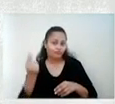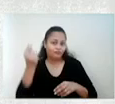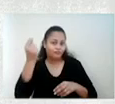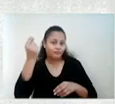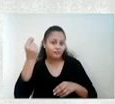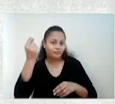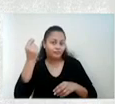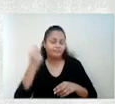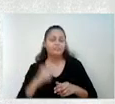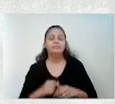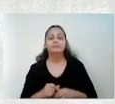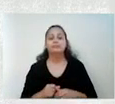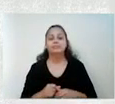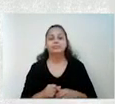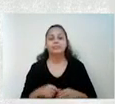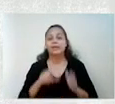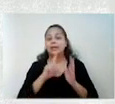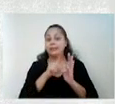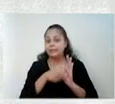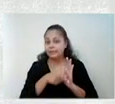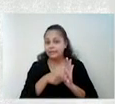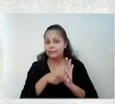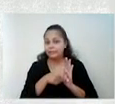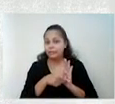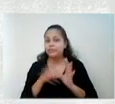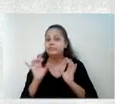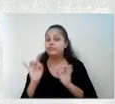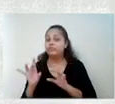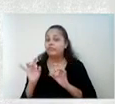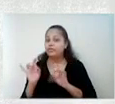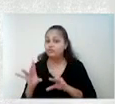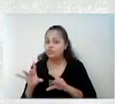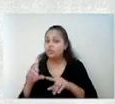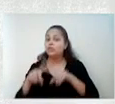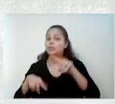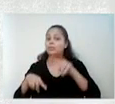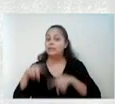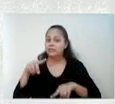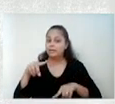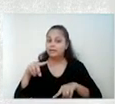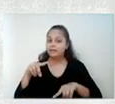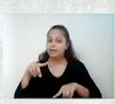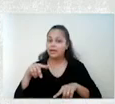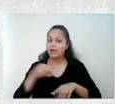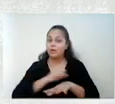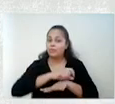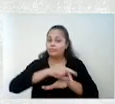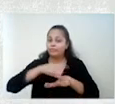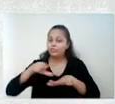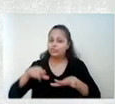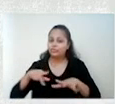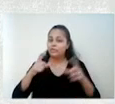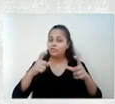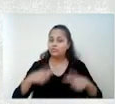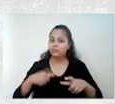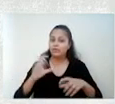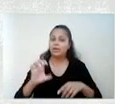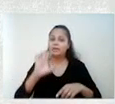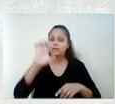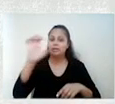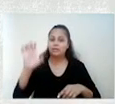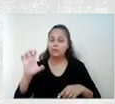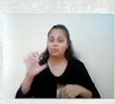na época. Né? Depois, eles vendiam esses produtos em diferentes regiões da Europa. Então,